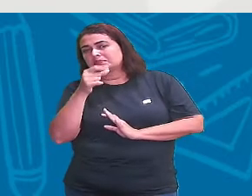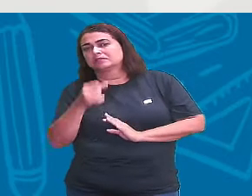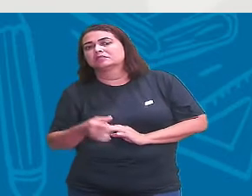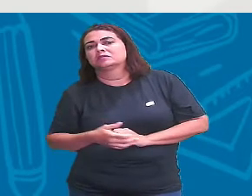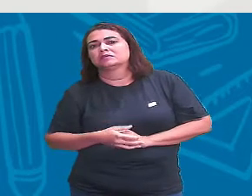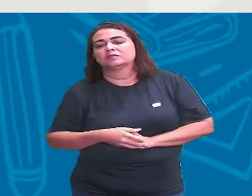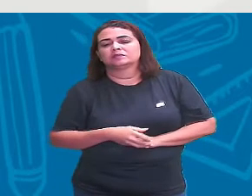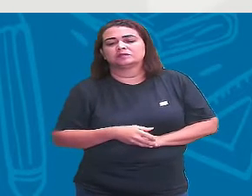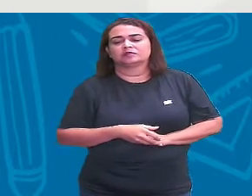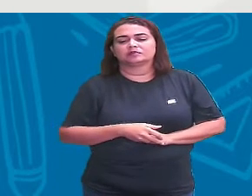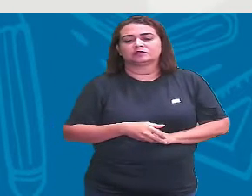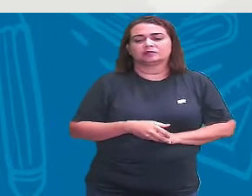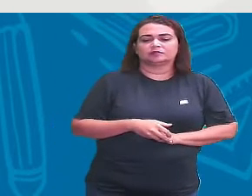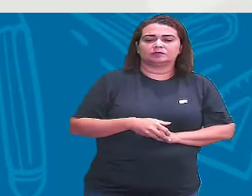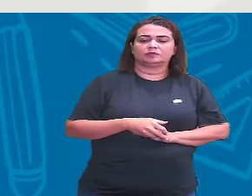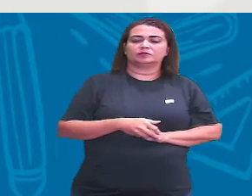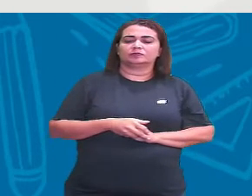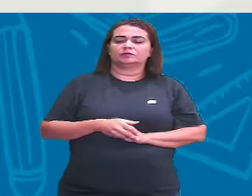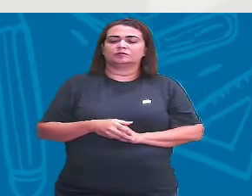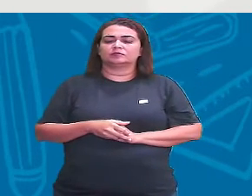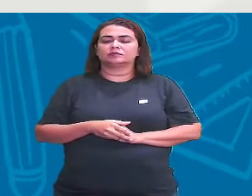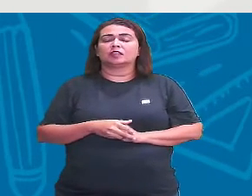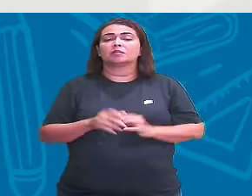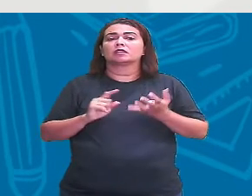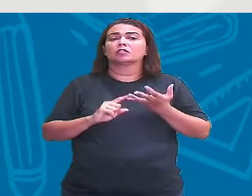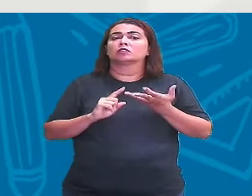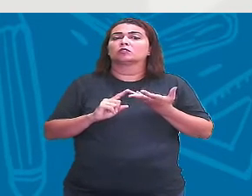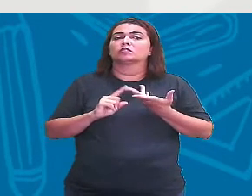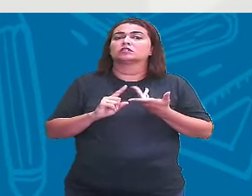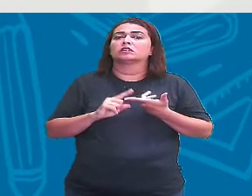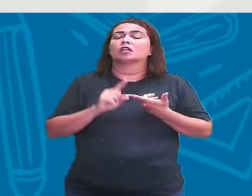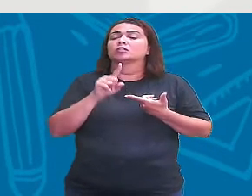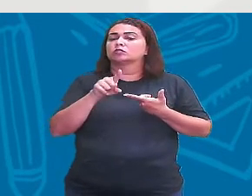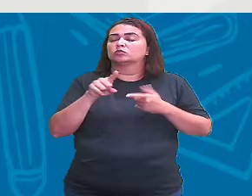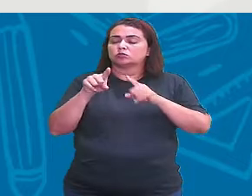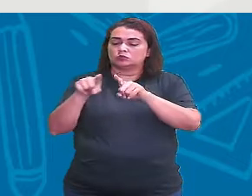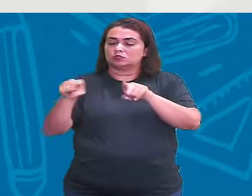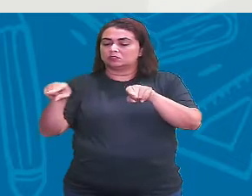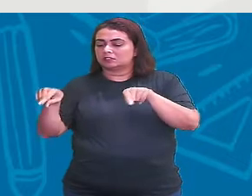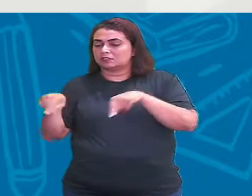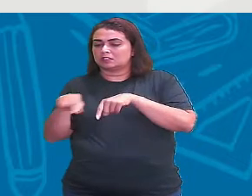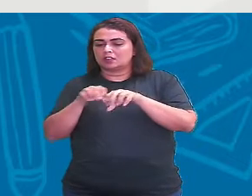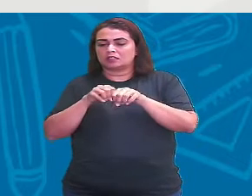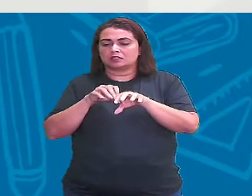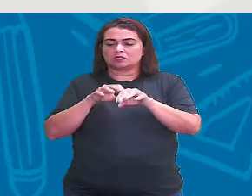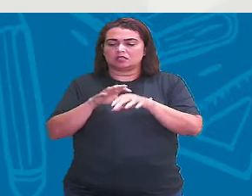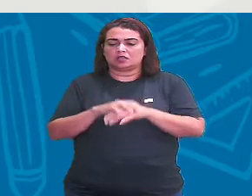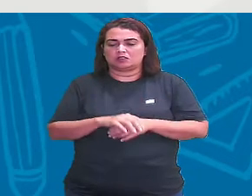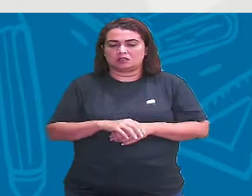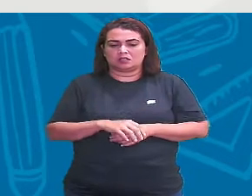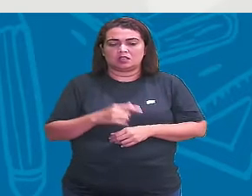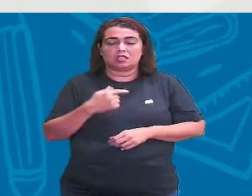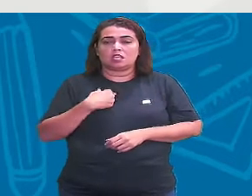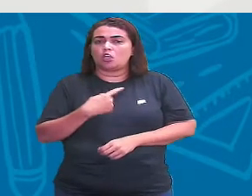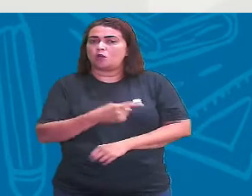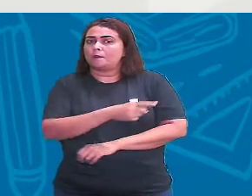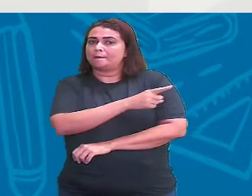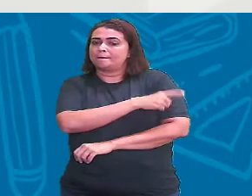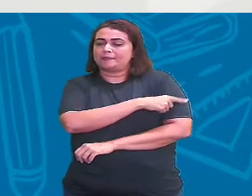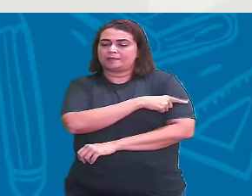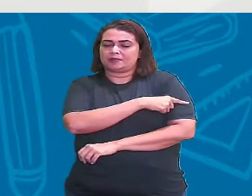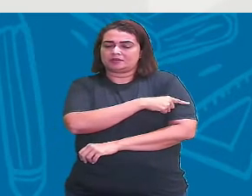completou. Contar quantas turmas de escola você já participou. Quando você diz assim, eu estou no primeiro